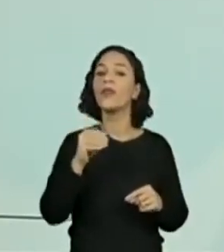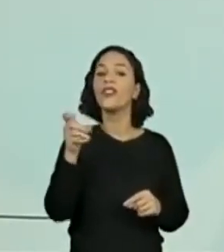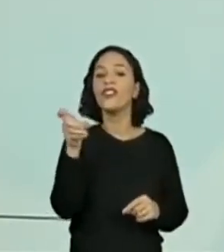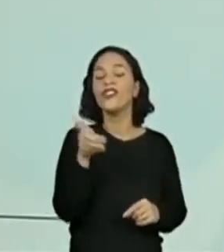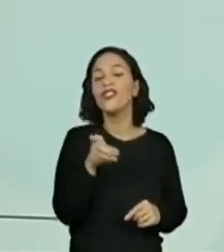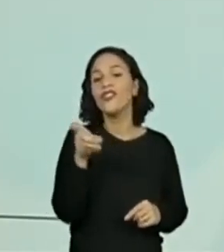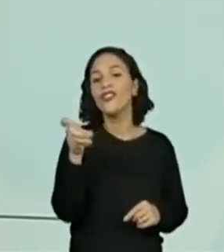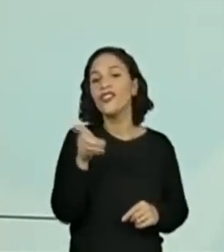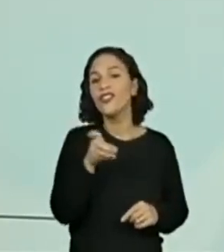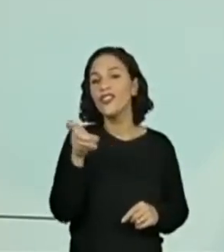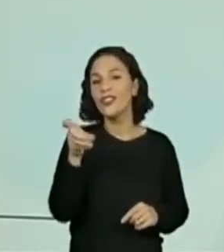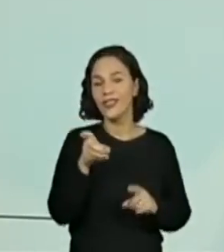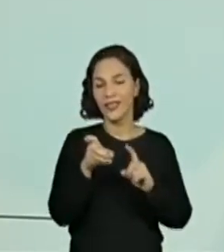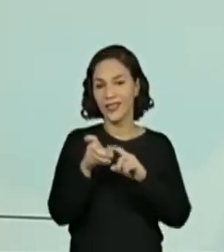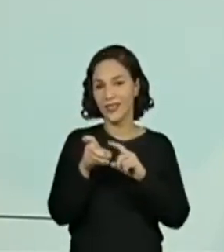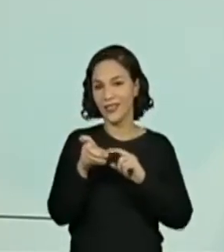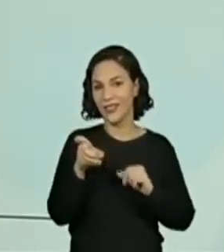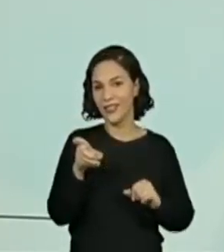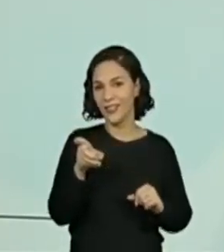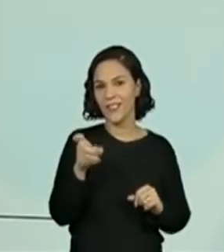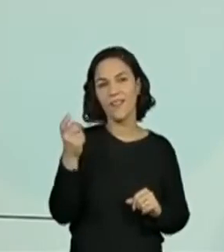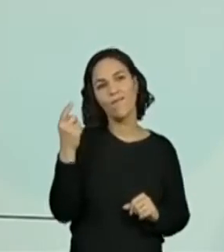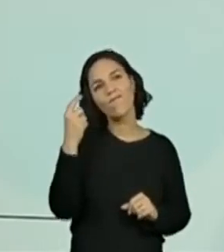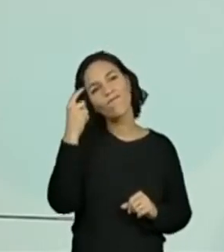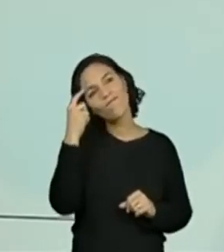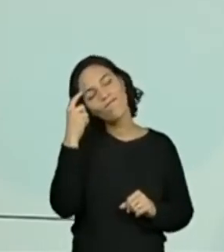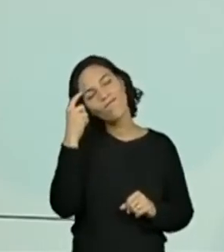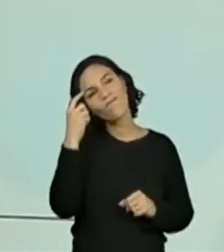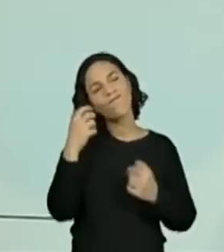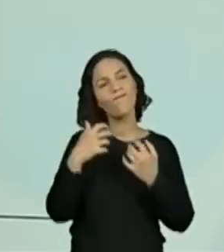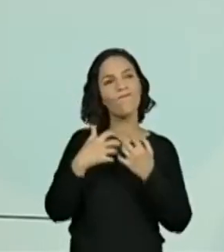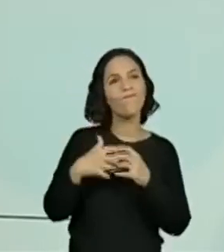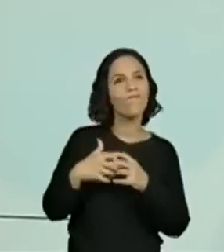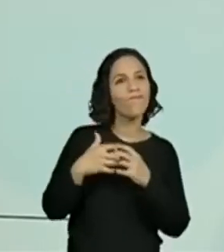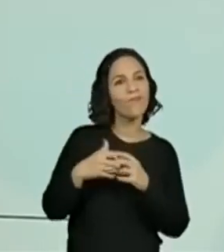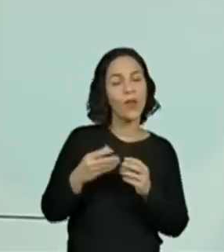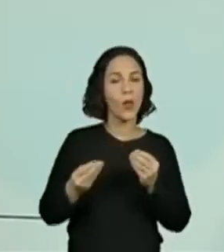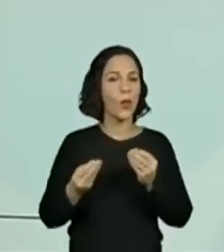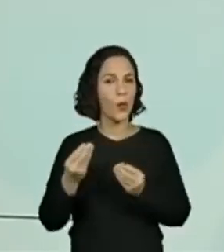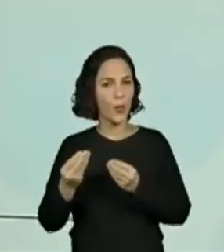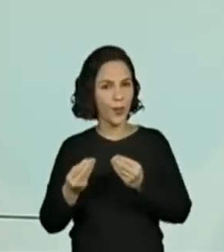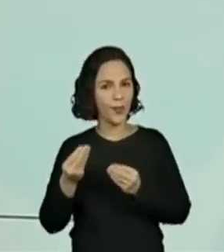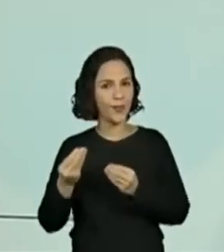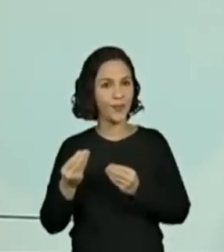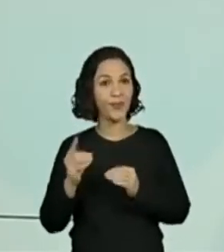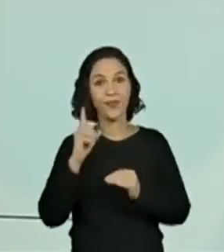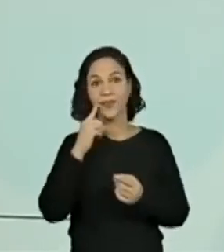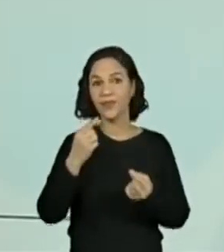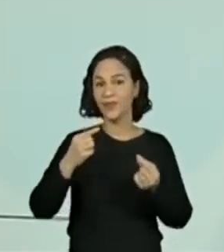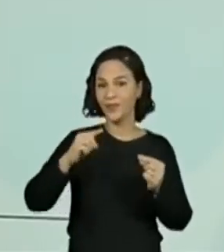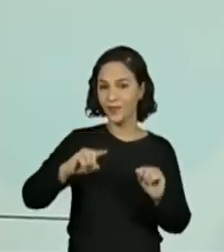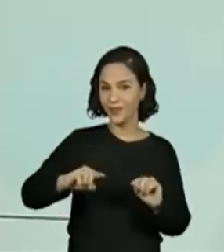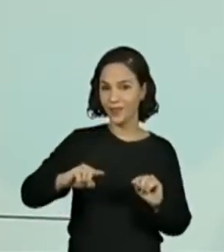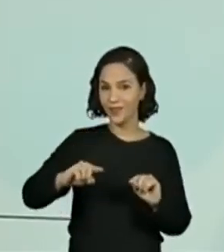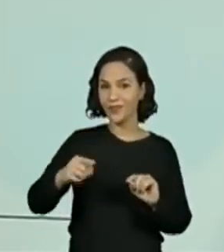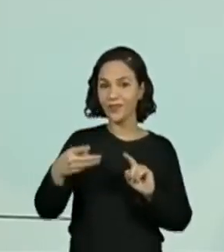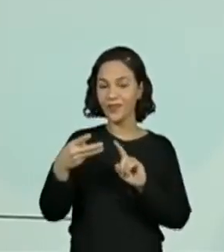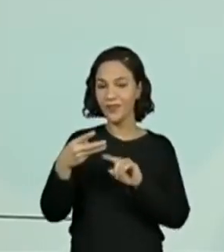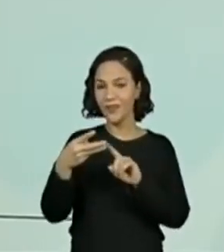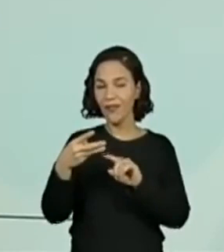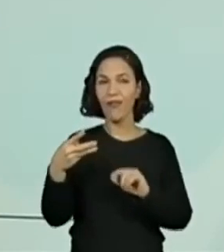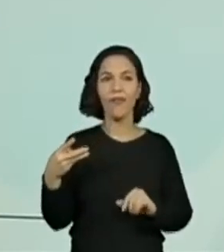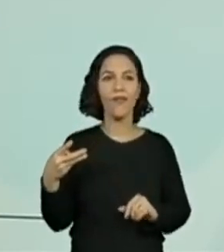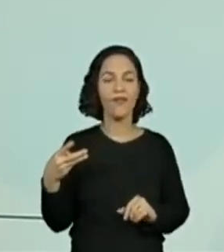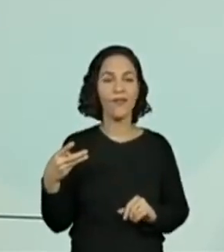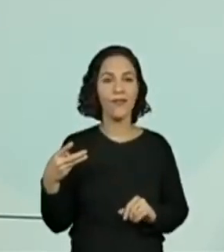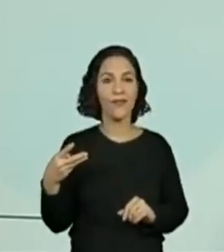letra X. X. Acho que ele está pensando, tá, né? Está pensando ainda sobre como escrever. Mas olha a terceira criança o que fez para gente.